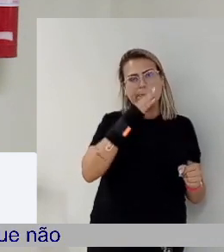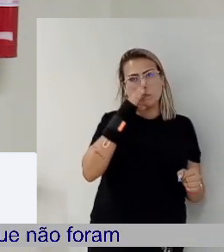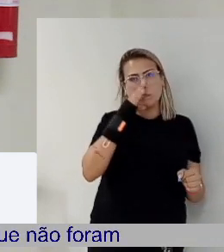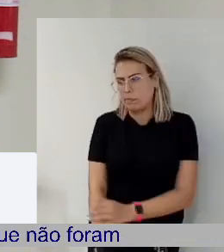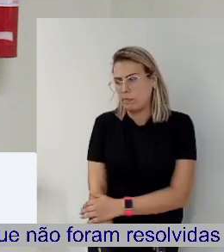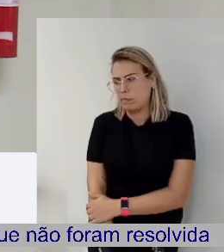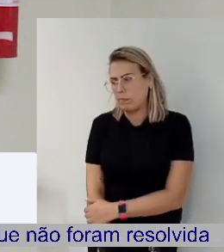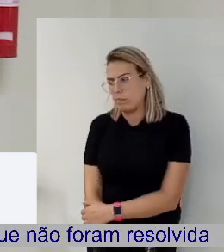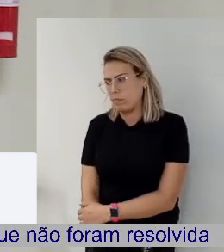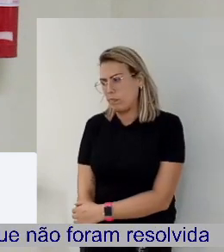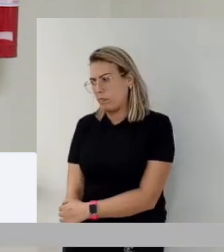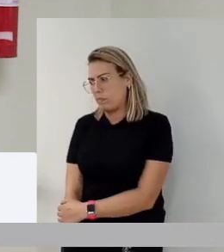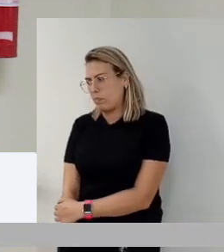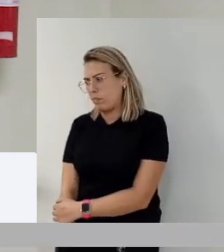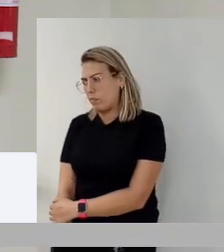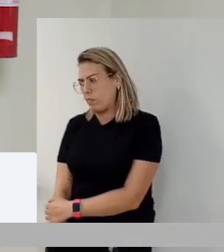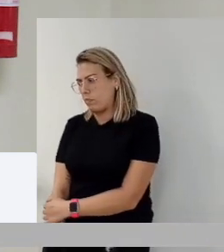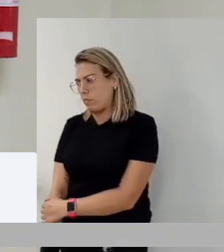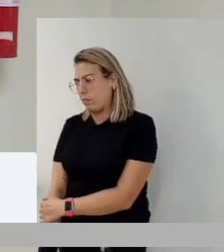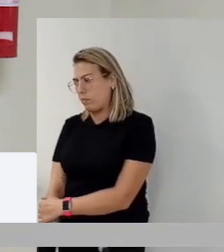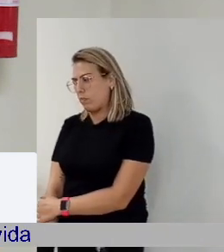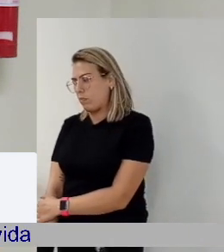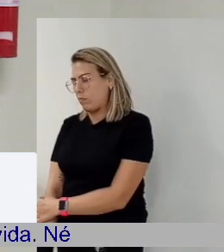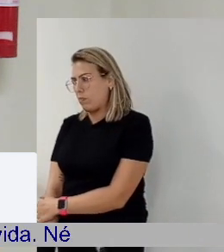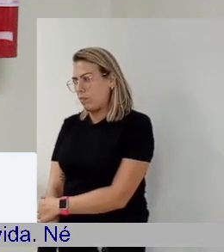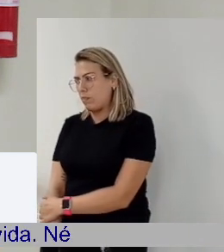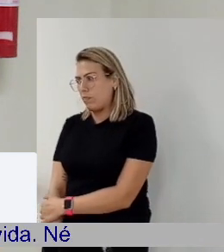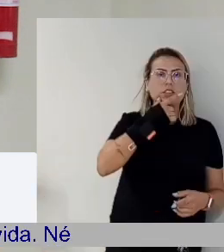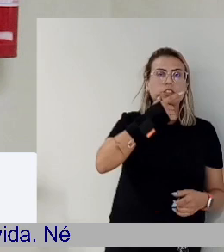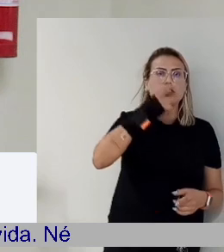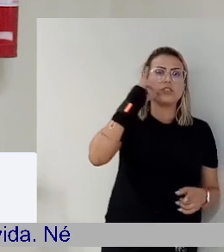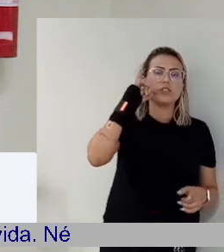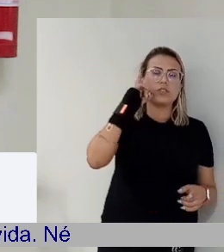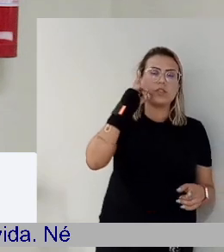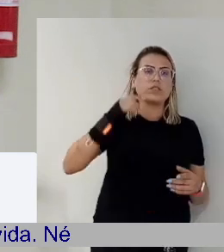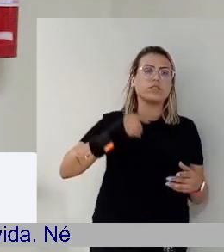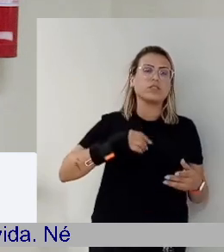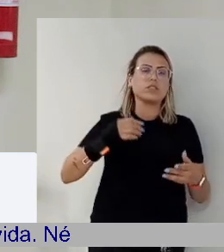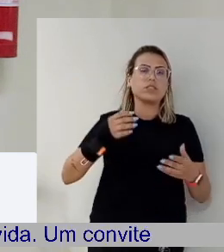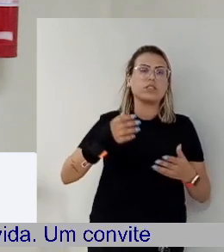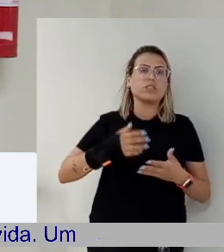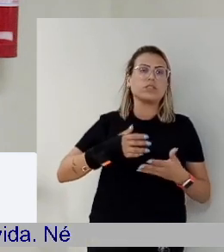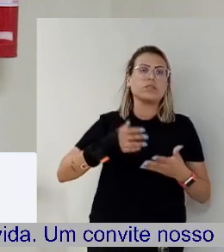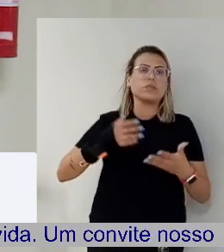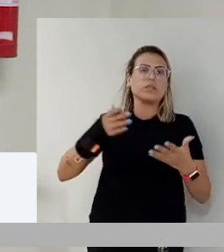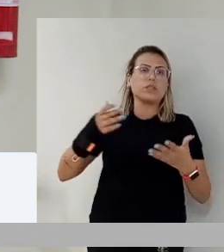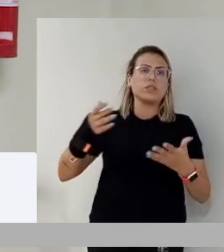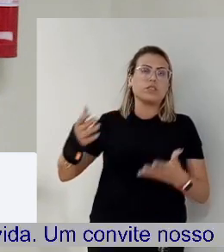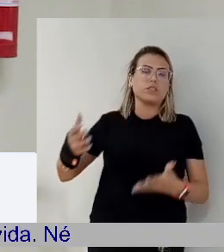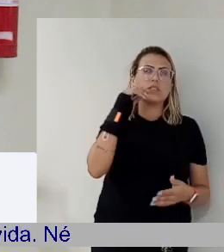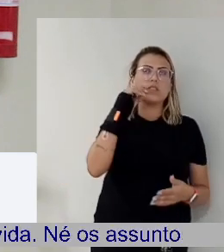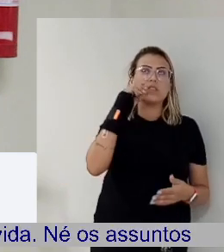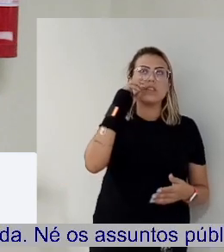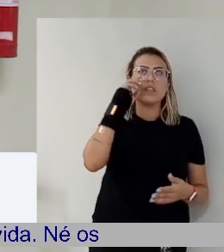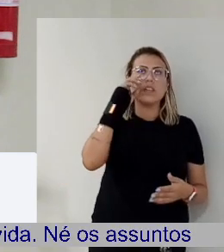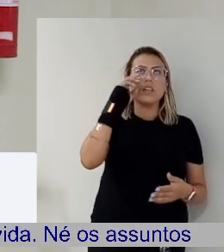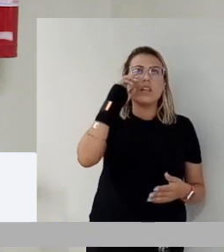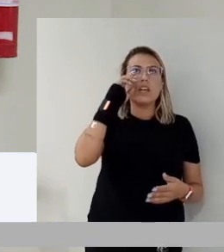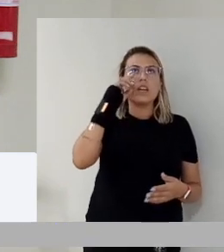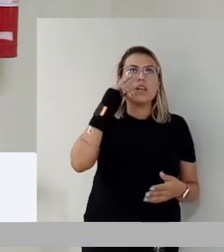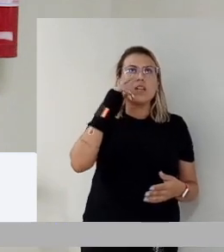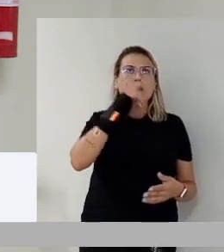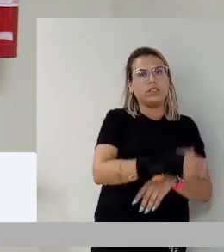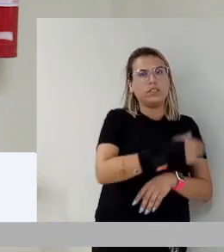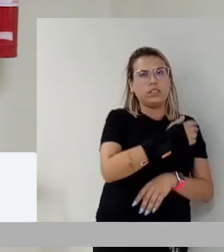né hoje e aliás desde ontem né Recebi um convite nossos fechamentos audos públicos na